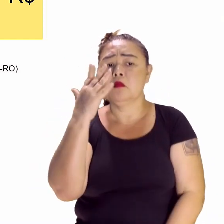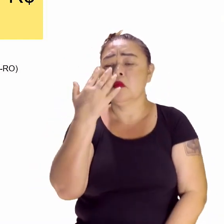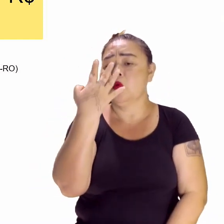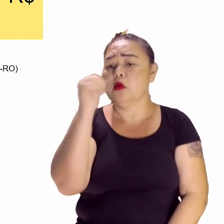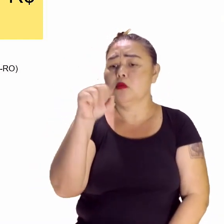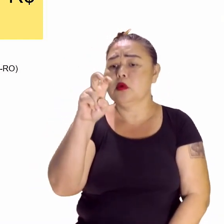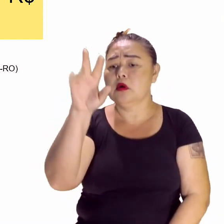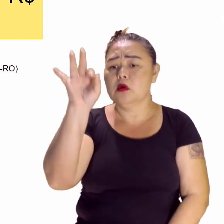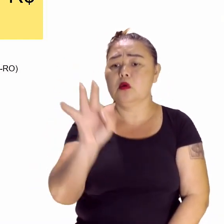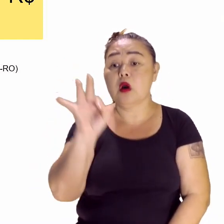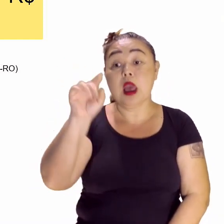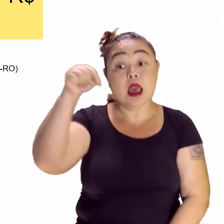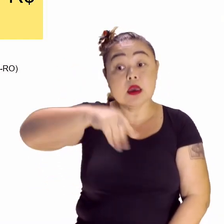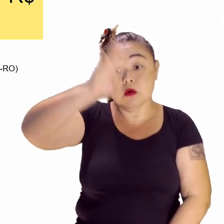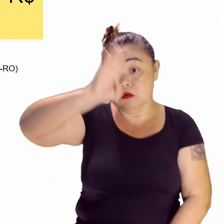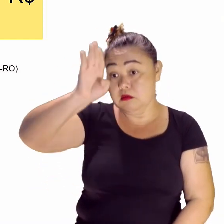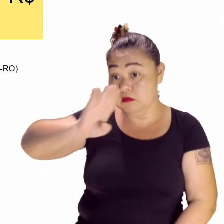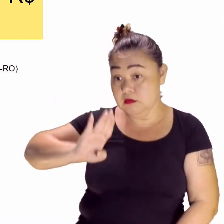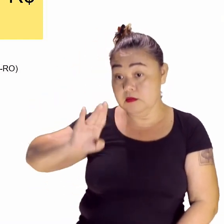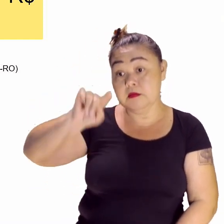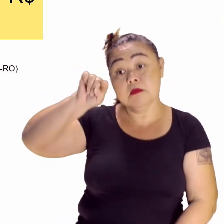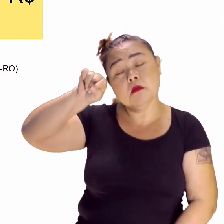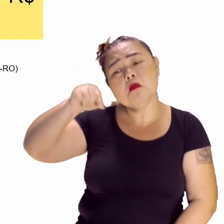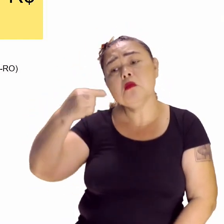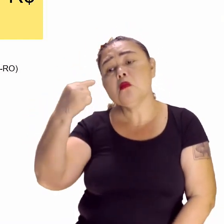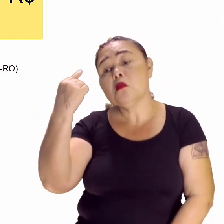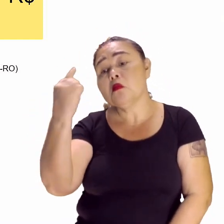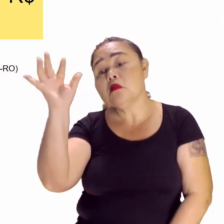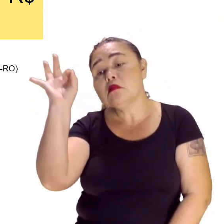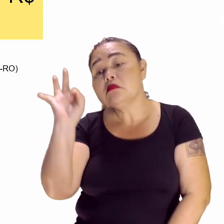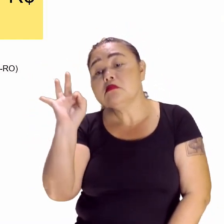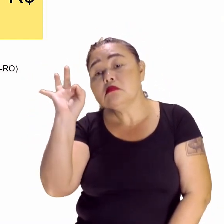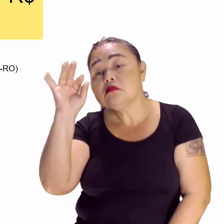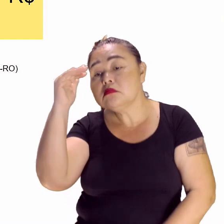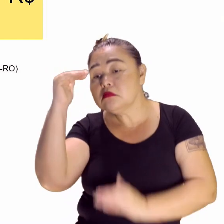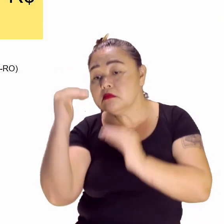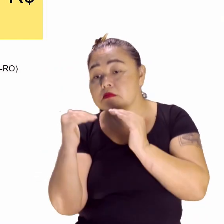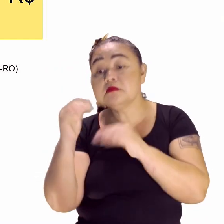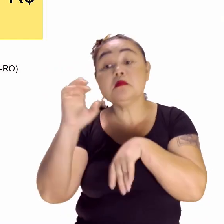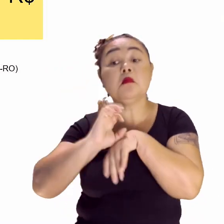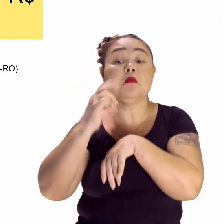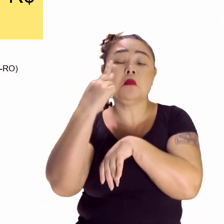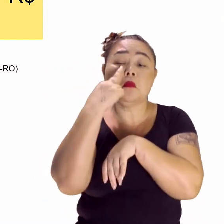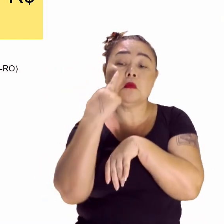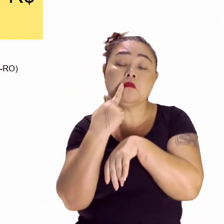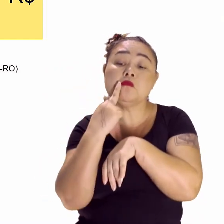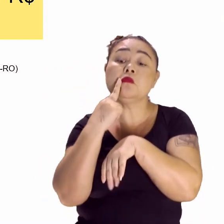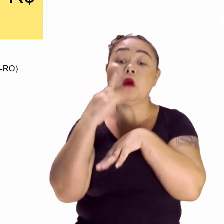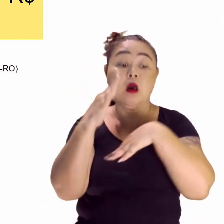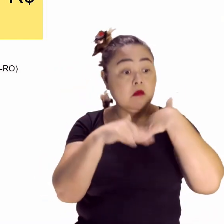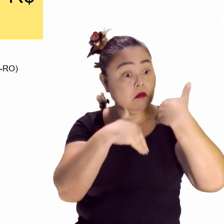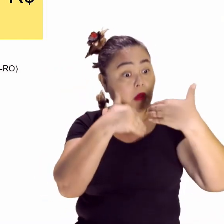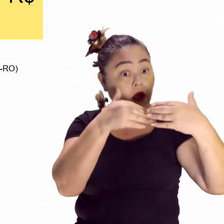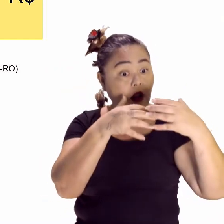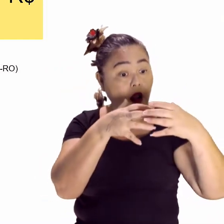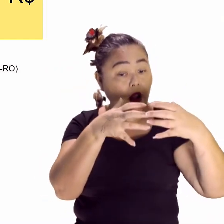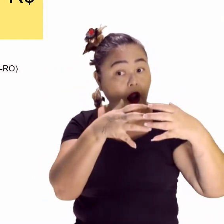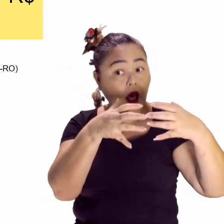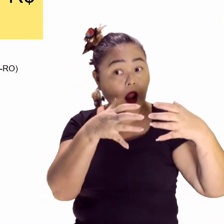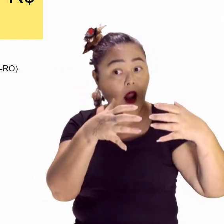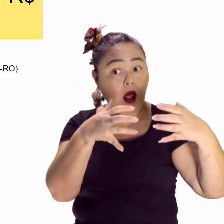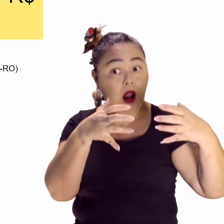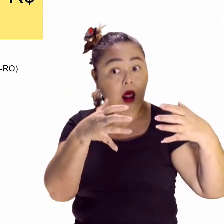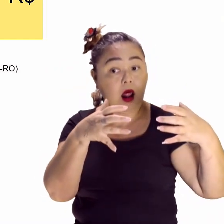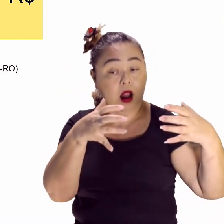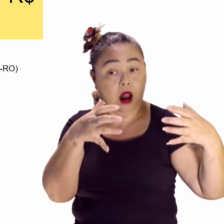e o Brasil 1,1% então Rondônia só vem avançando a